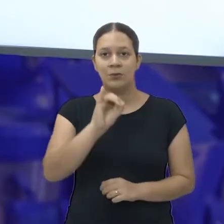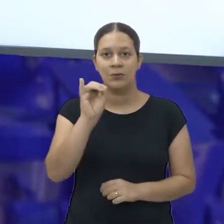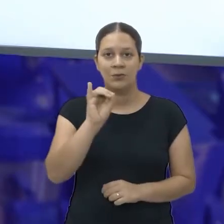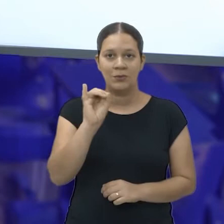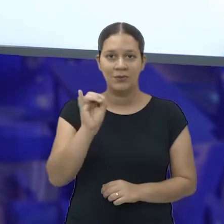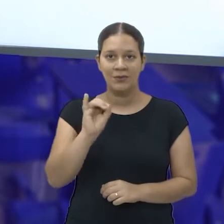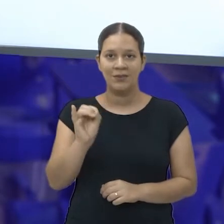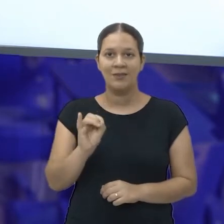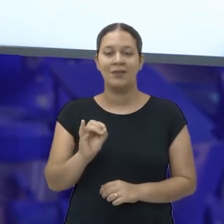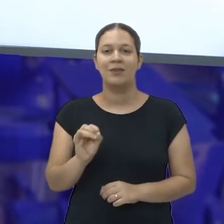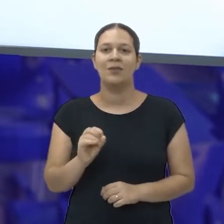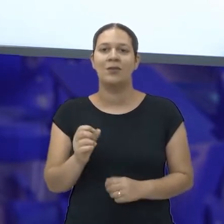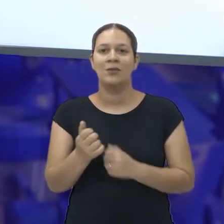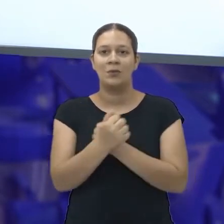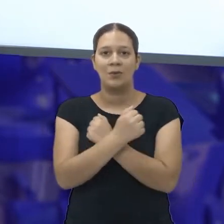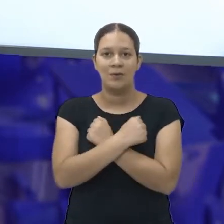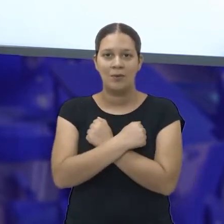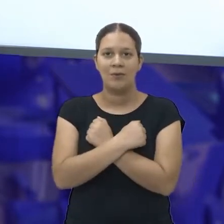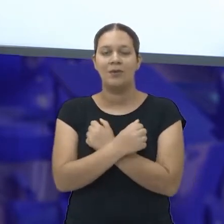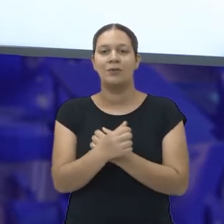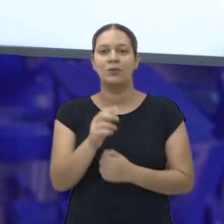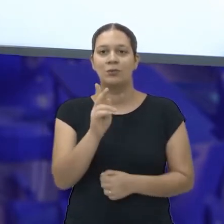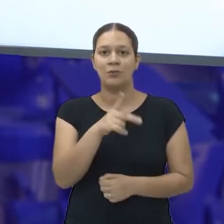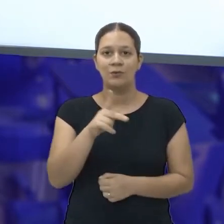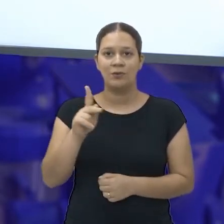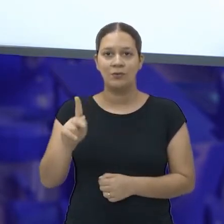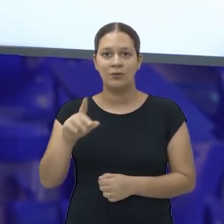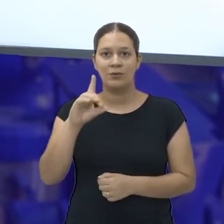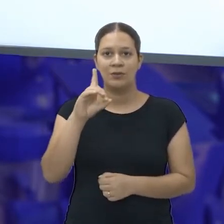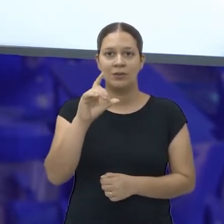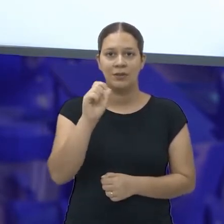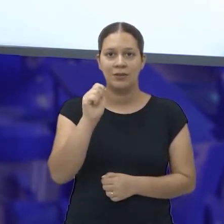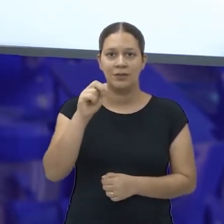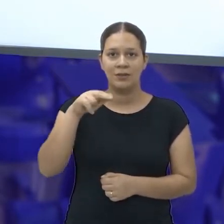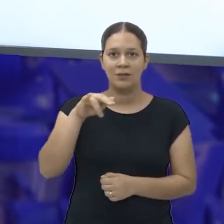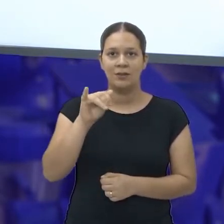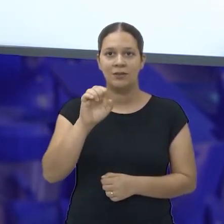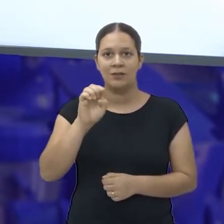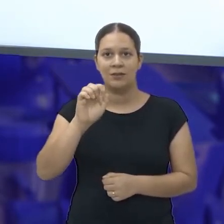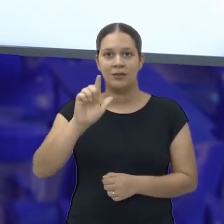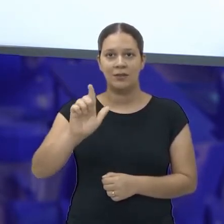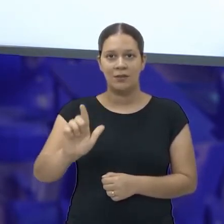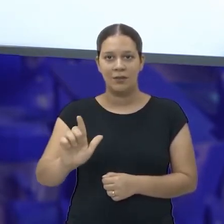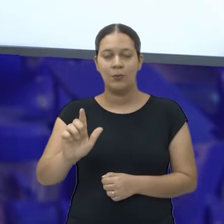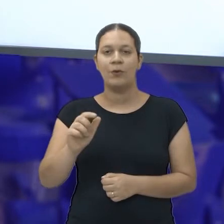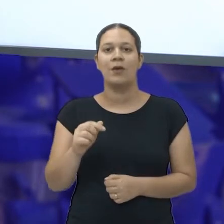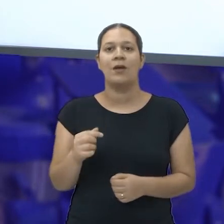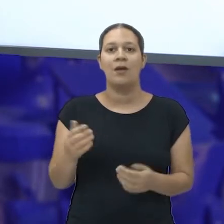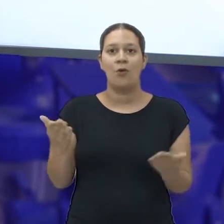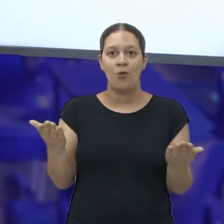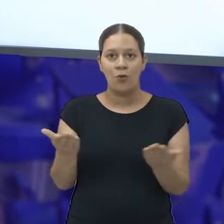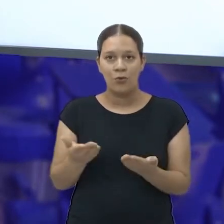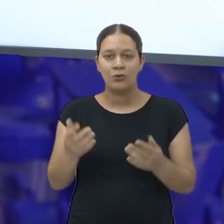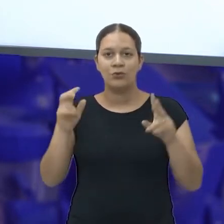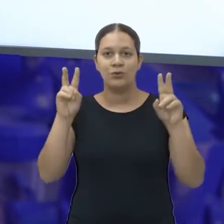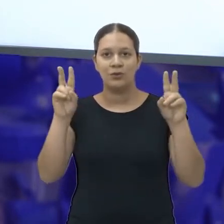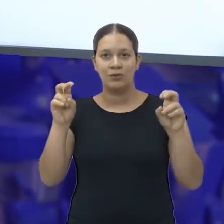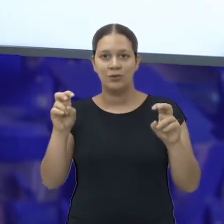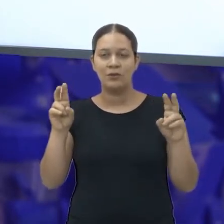amigas, olá amigos, um abraço do professor Daniel Silva. Vamos falar hoje um pouco sobre